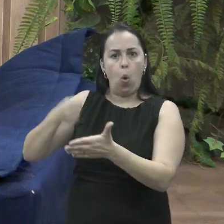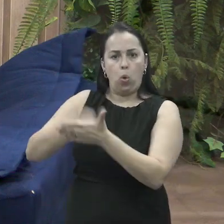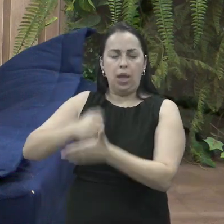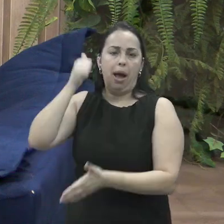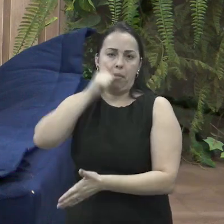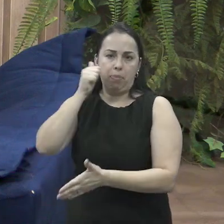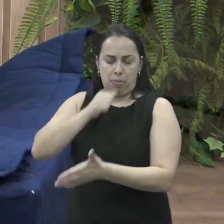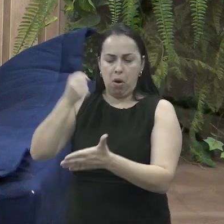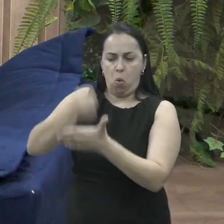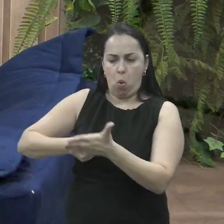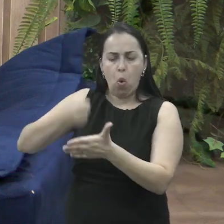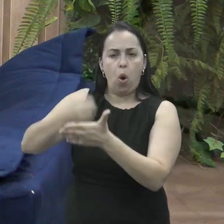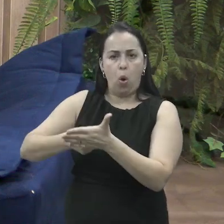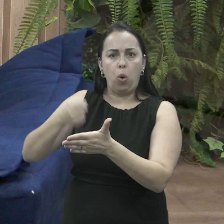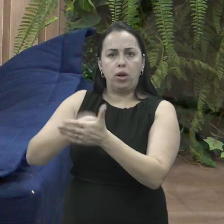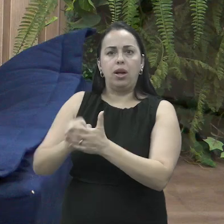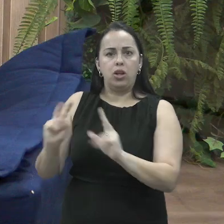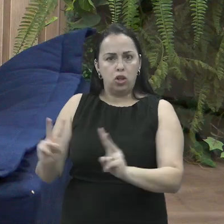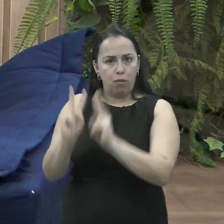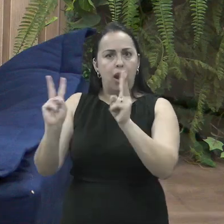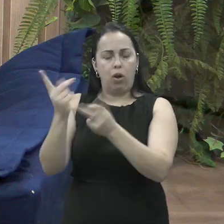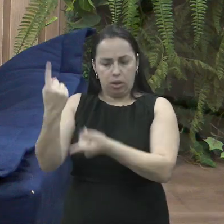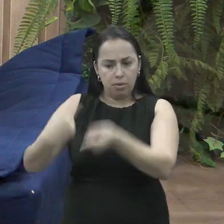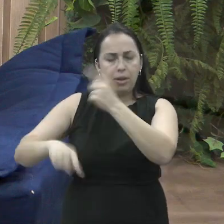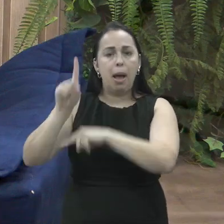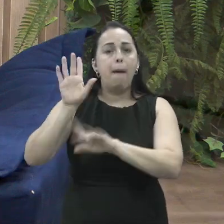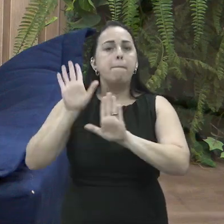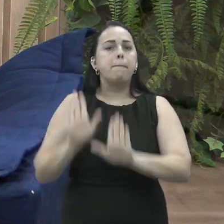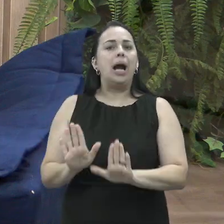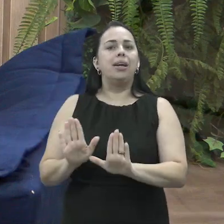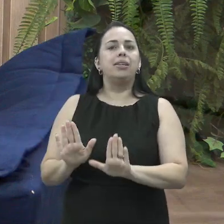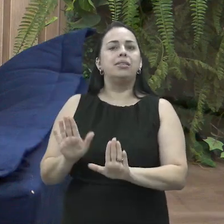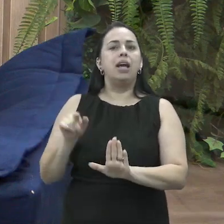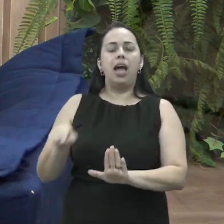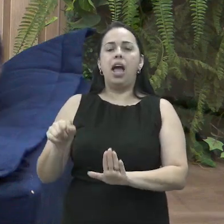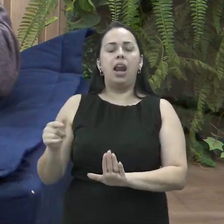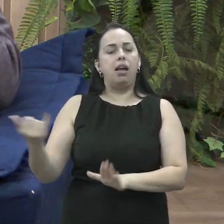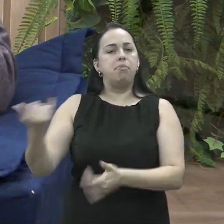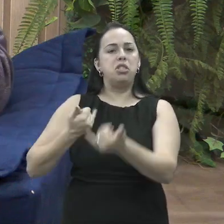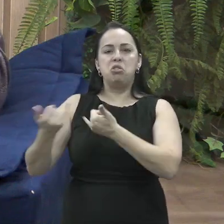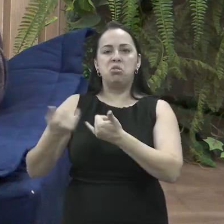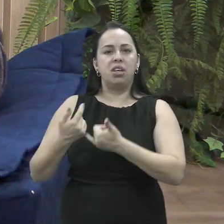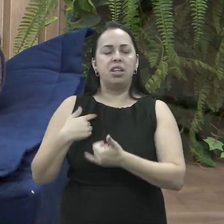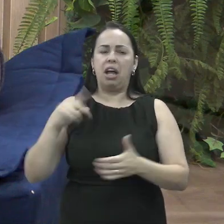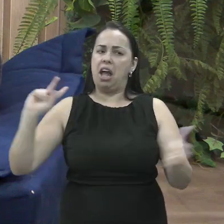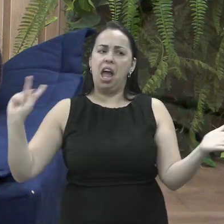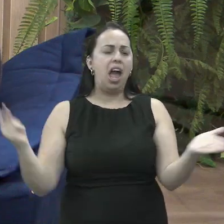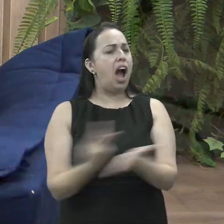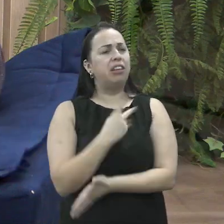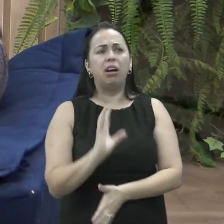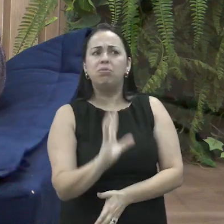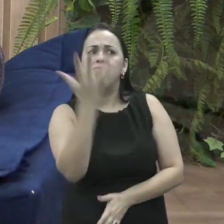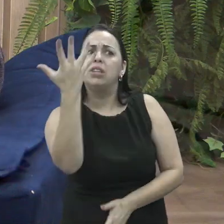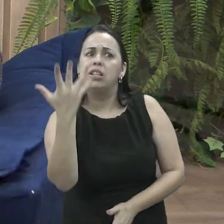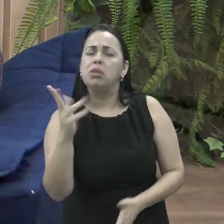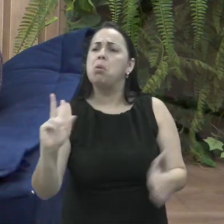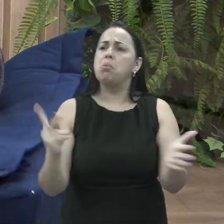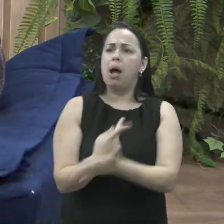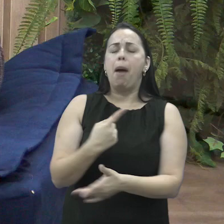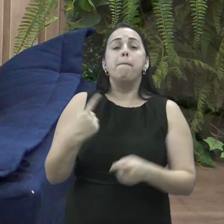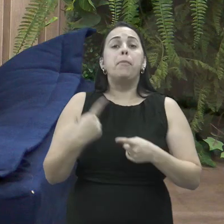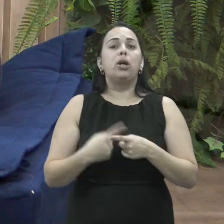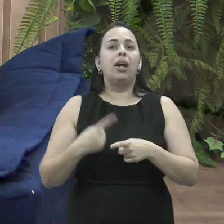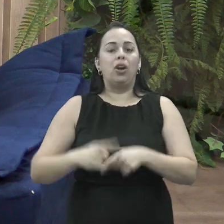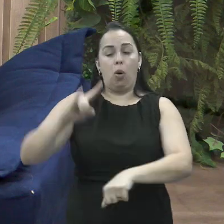mulher que luta, inclusive ela faz parte de uma frente que luta por valores progressistas, mas ela se posicionando dizendo que tinha alguma coisa errada